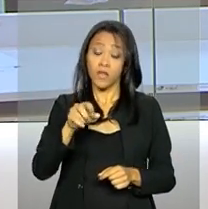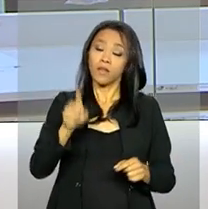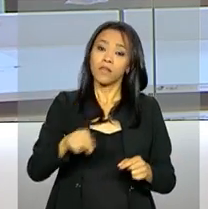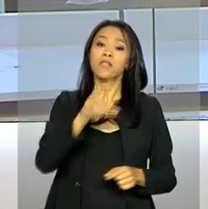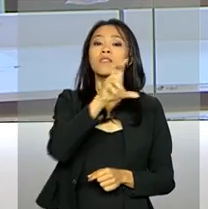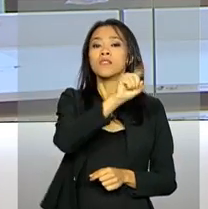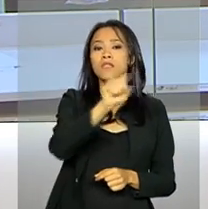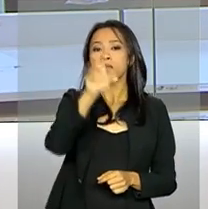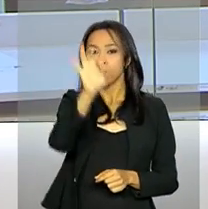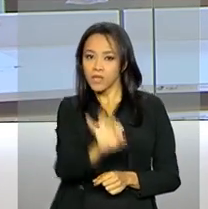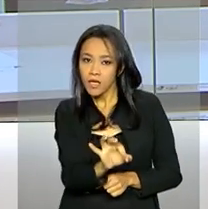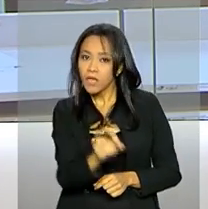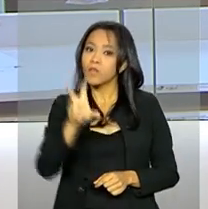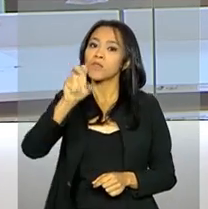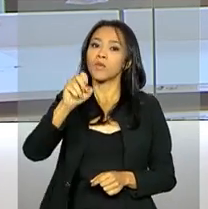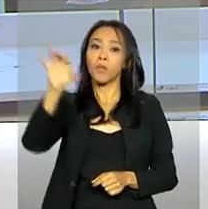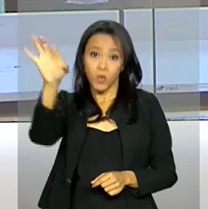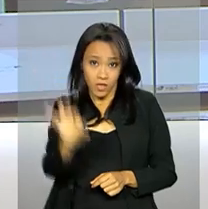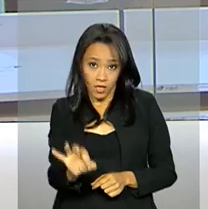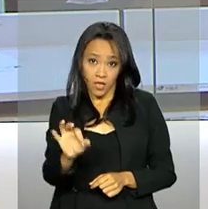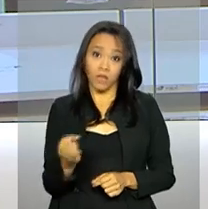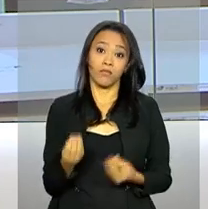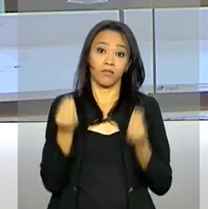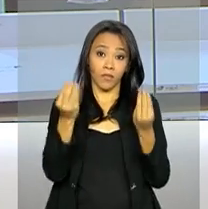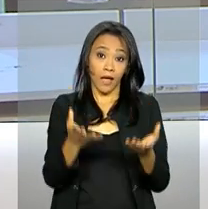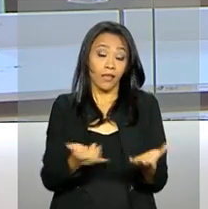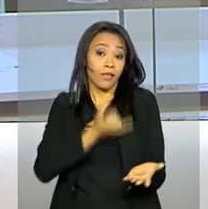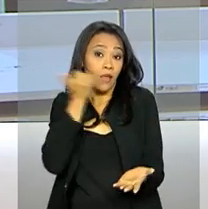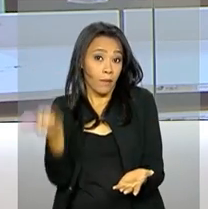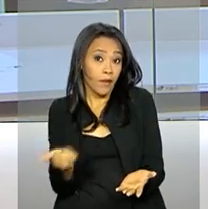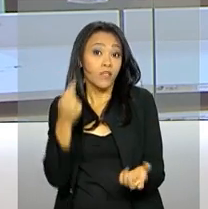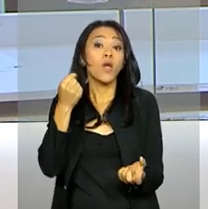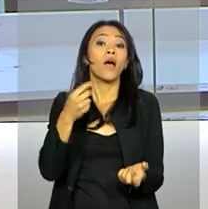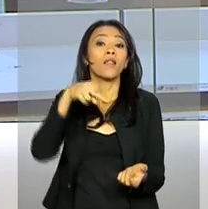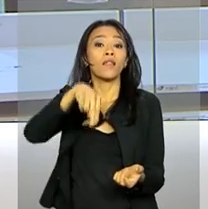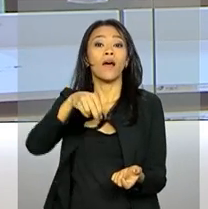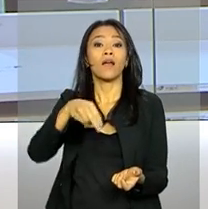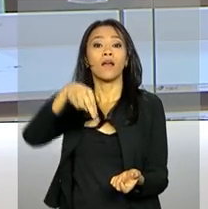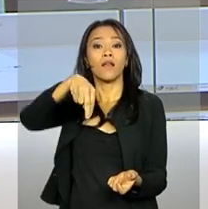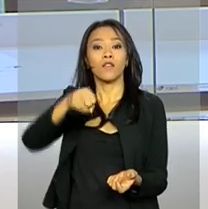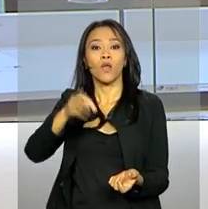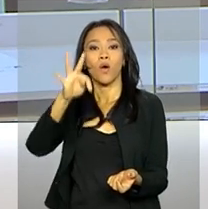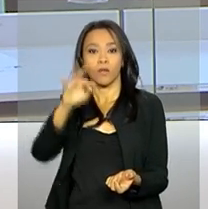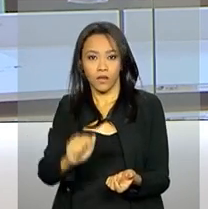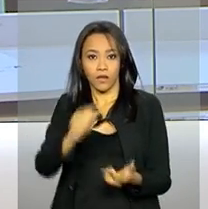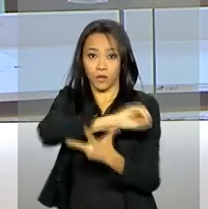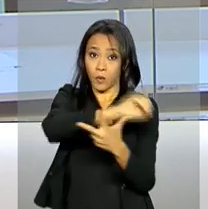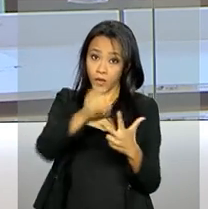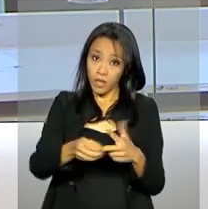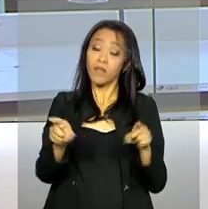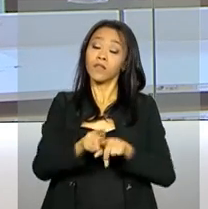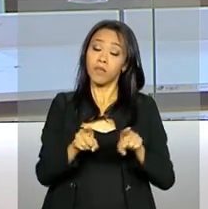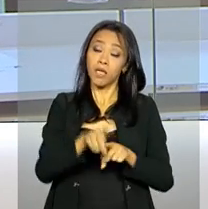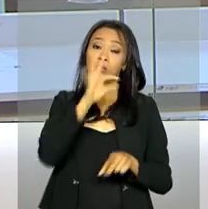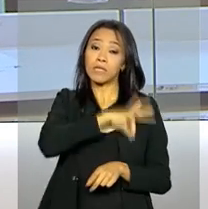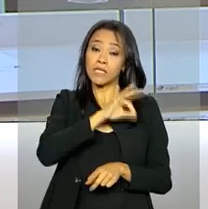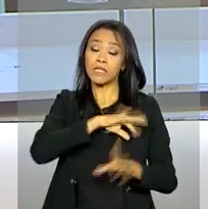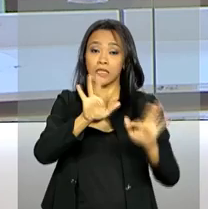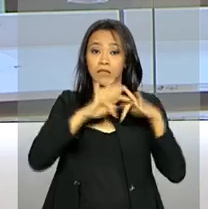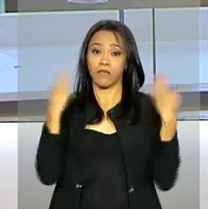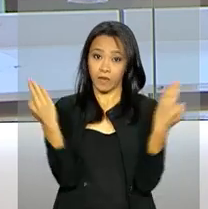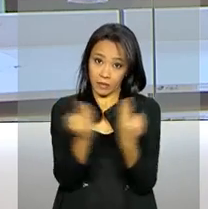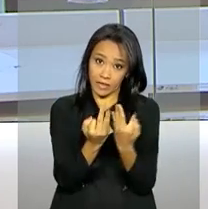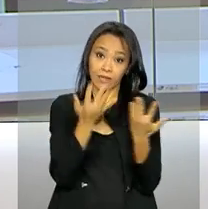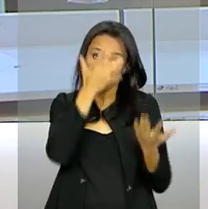em faculdades particulares, de acordo com o desempenho do estudante no Enem, e leva também em conta a situação socioeconômica da família